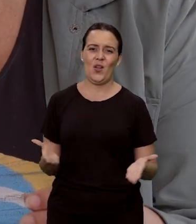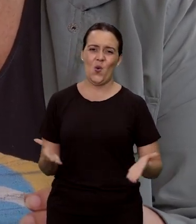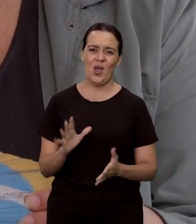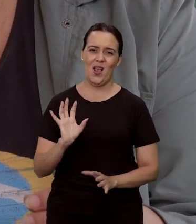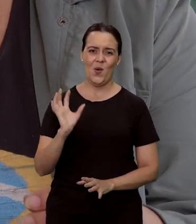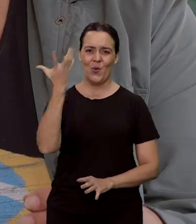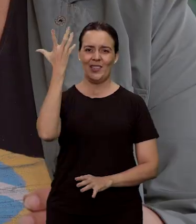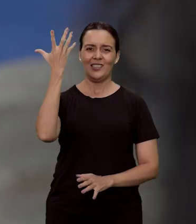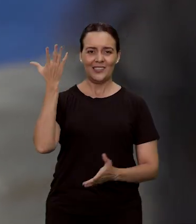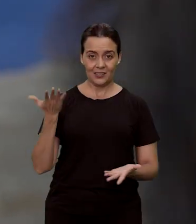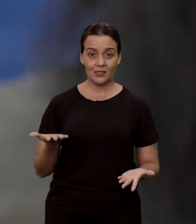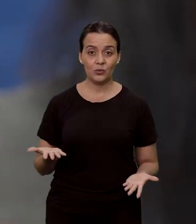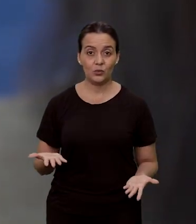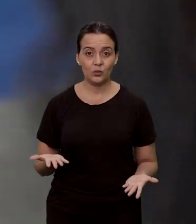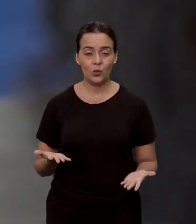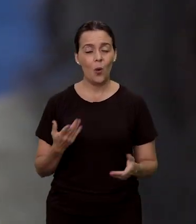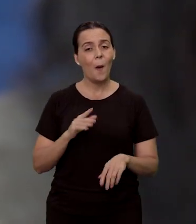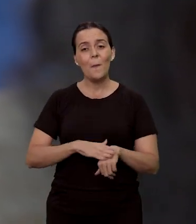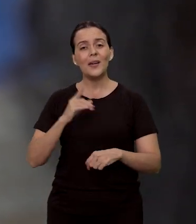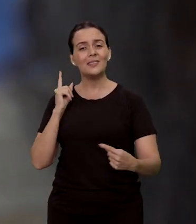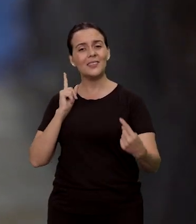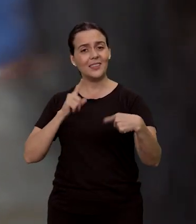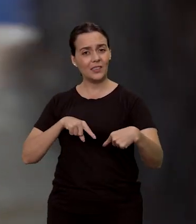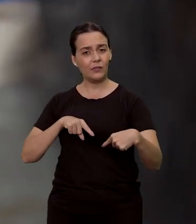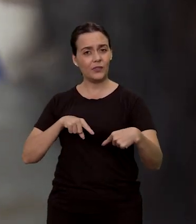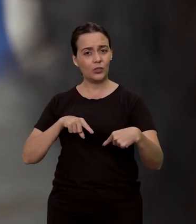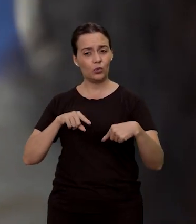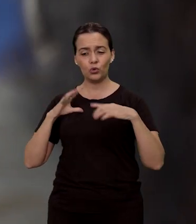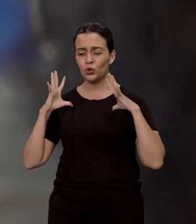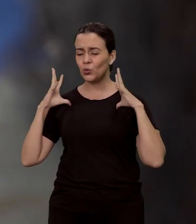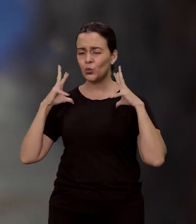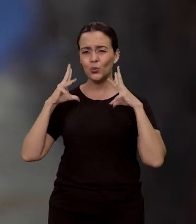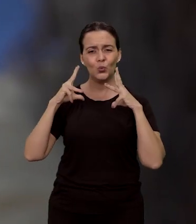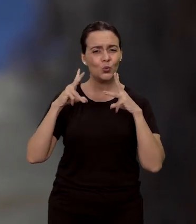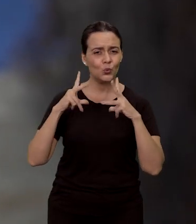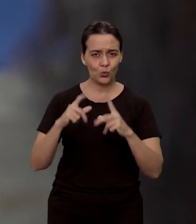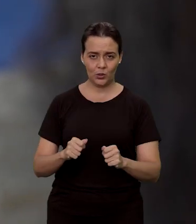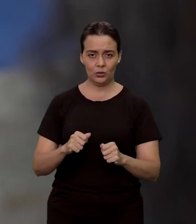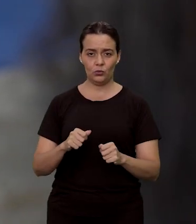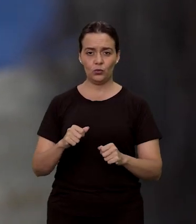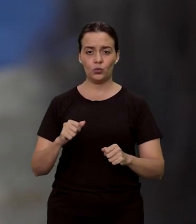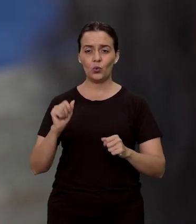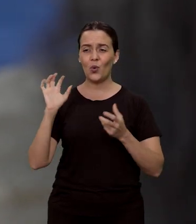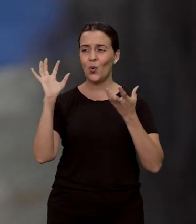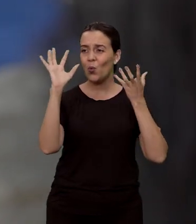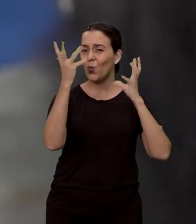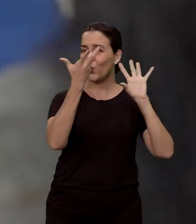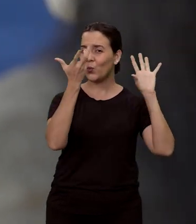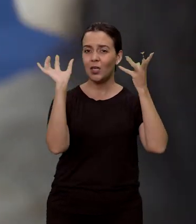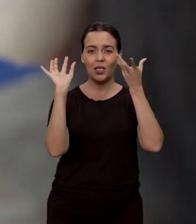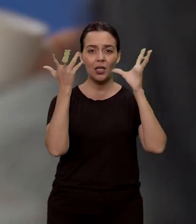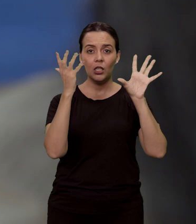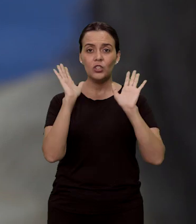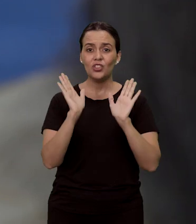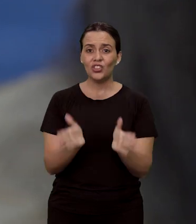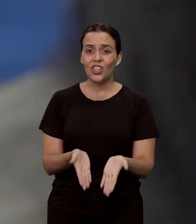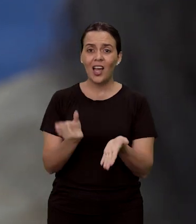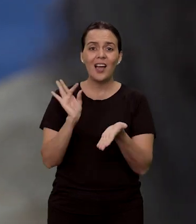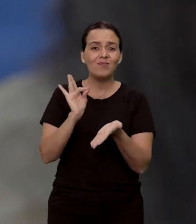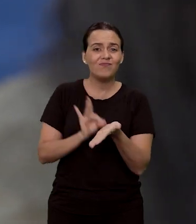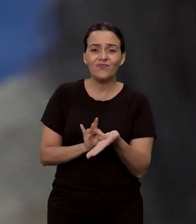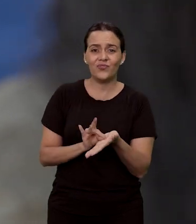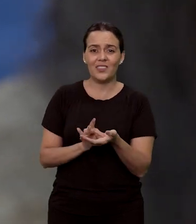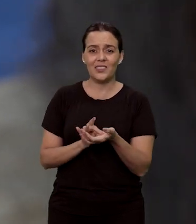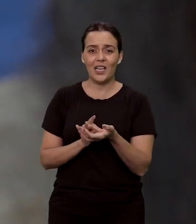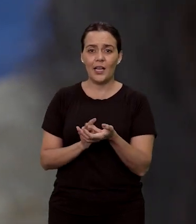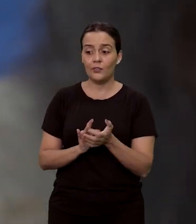Já está acontecendo, né? O mais desafiador de toda essa história, Malu, é que a mudança climática já é uma realidade e já está impactando